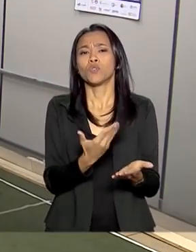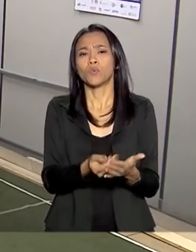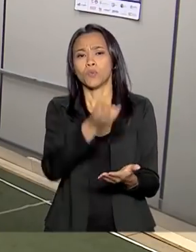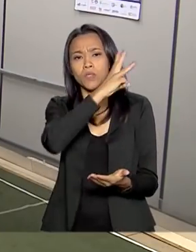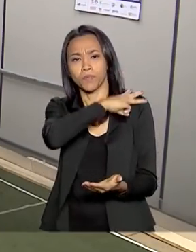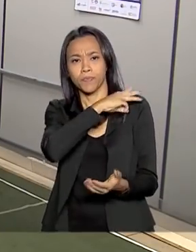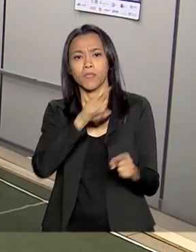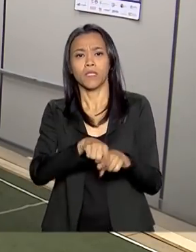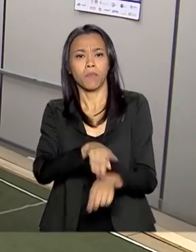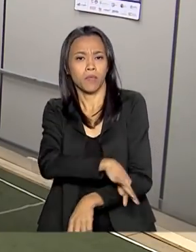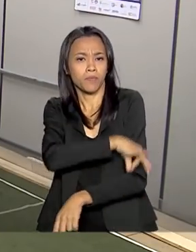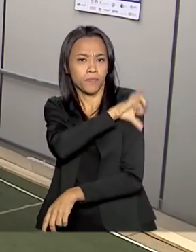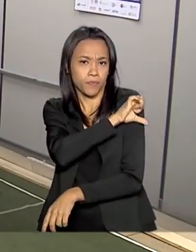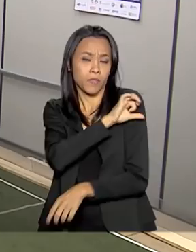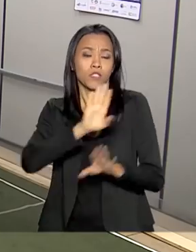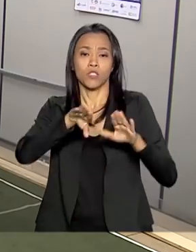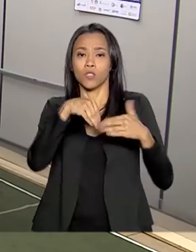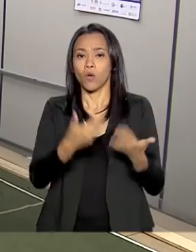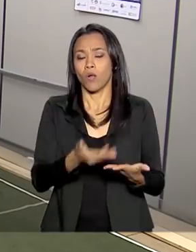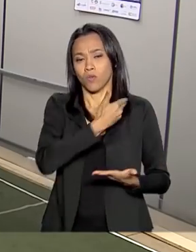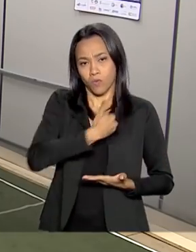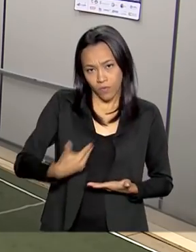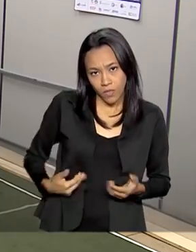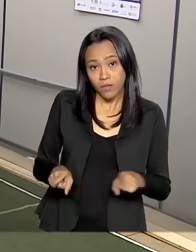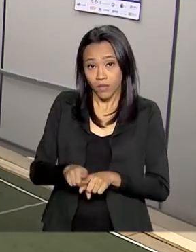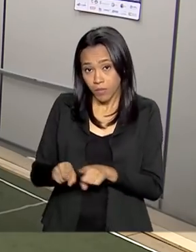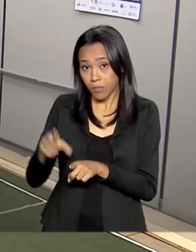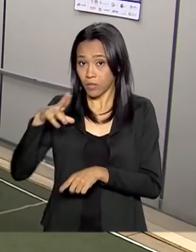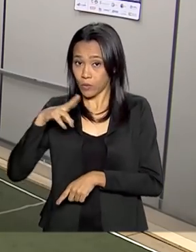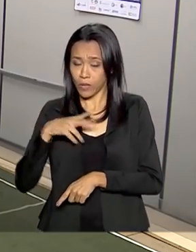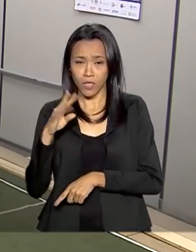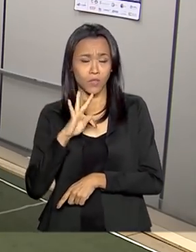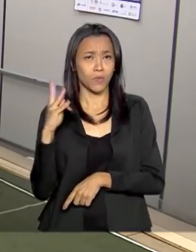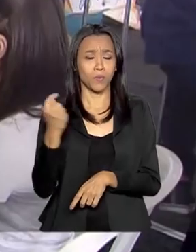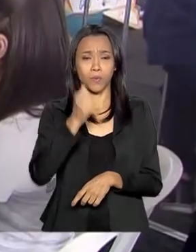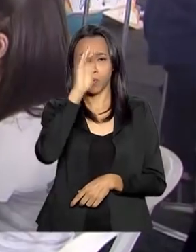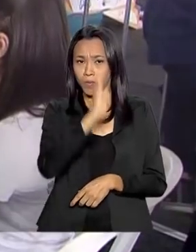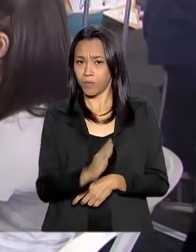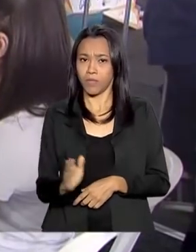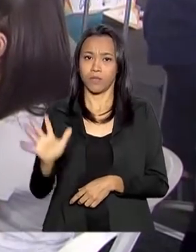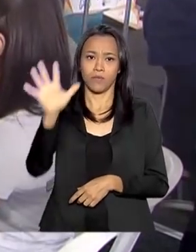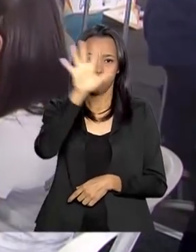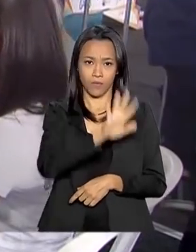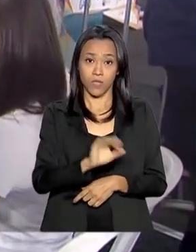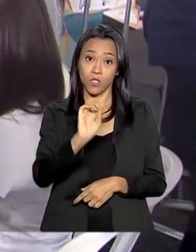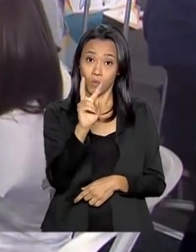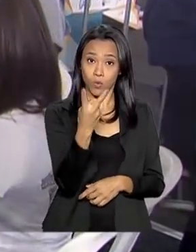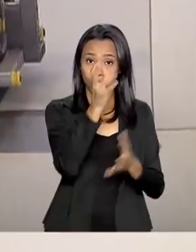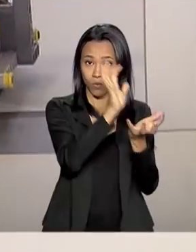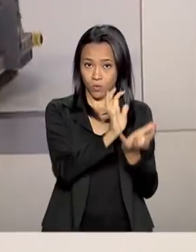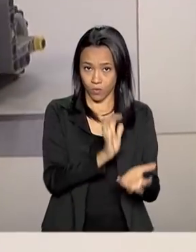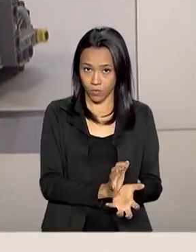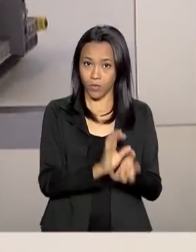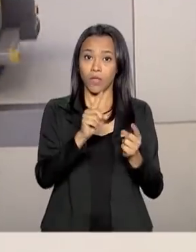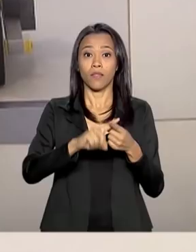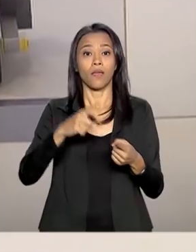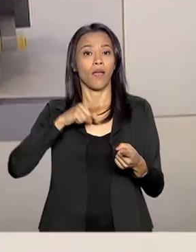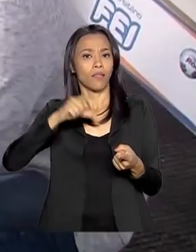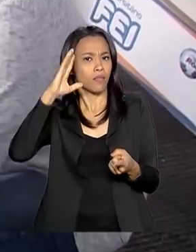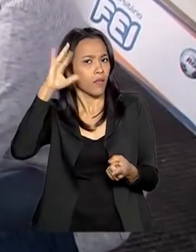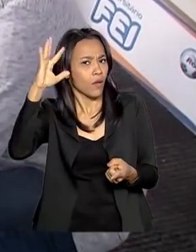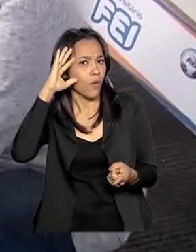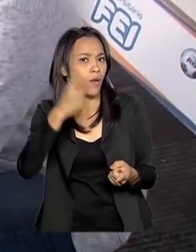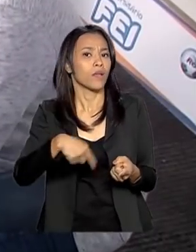fundamental de escolas públicas ou particulares de todo o país. São duas modalidades, a teórica e a